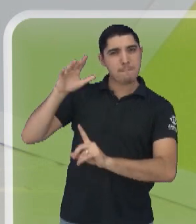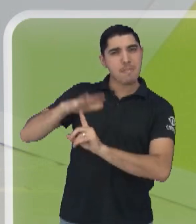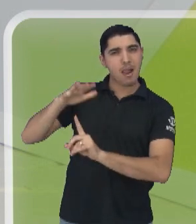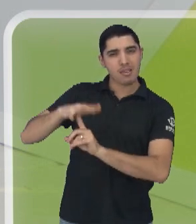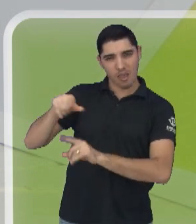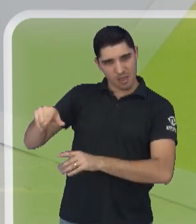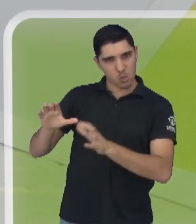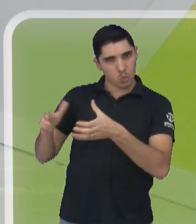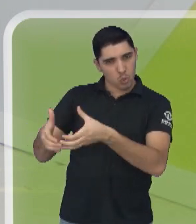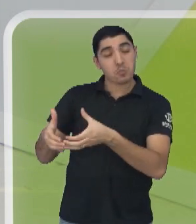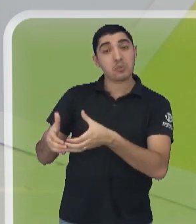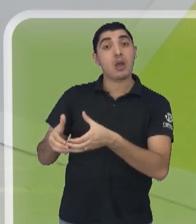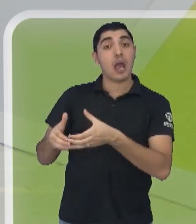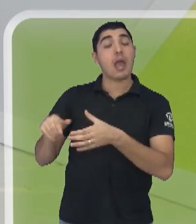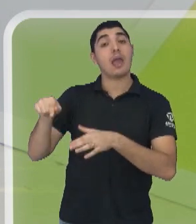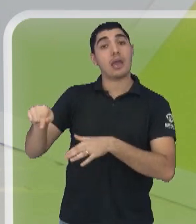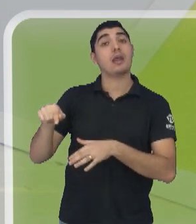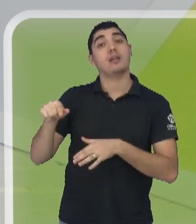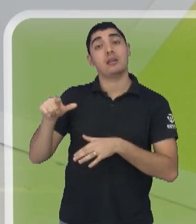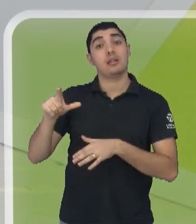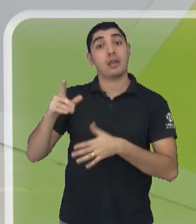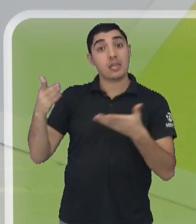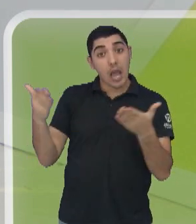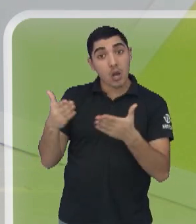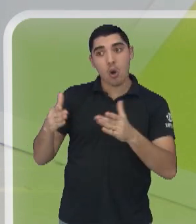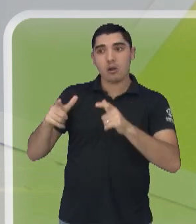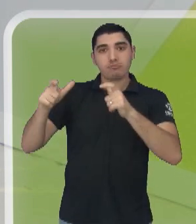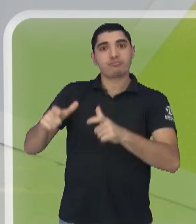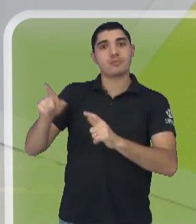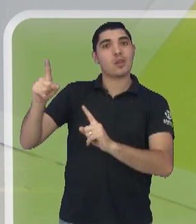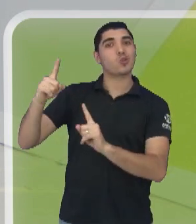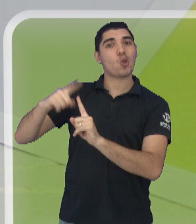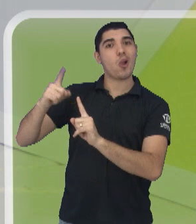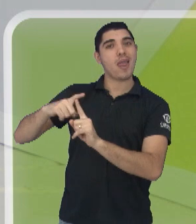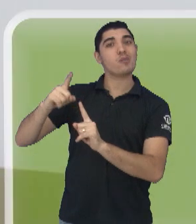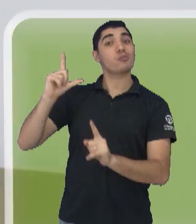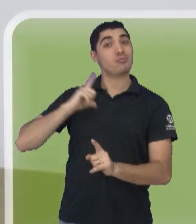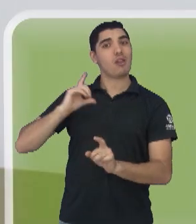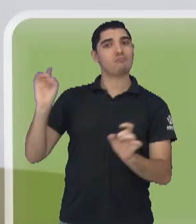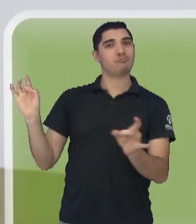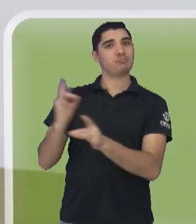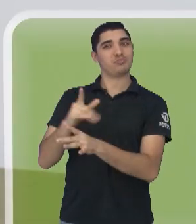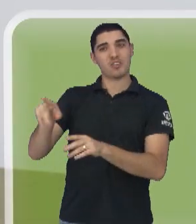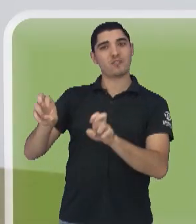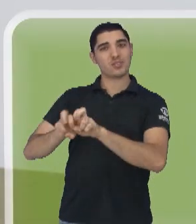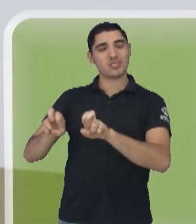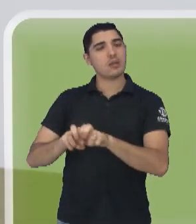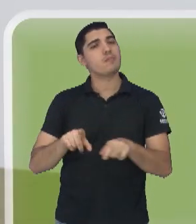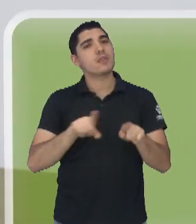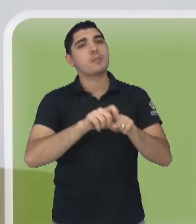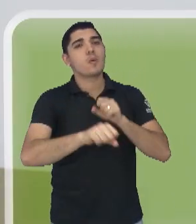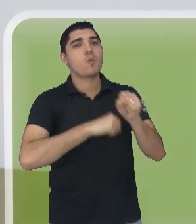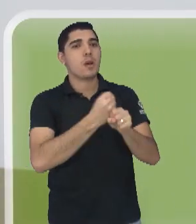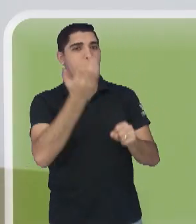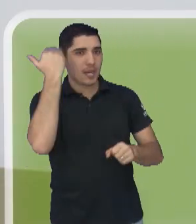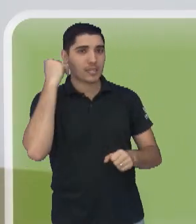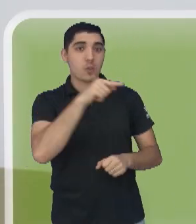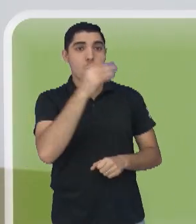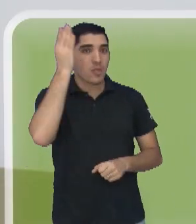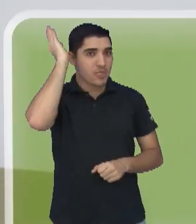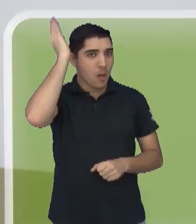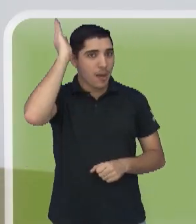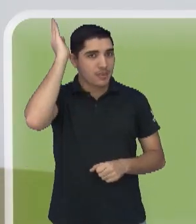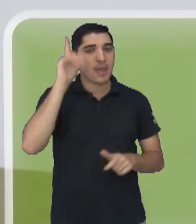né? São franquias. E agora lá na cidade de Toledo teremos o futsal. Pois é, às vezes aparece, né? O ano passado, até mesmo o Taubaté começou